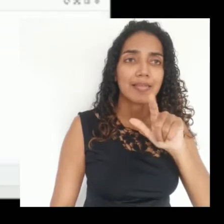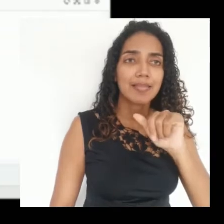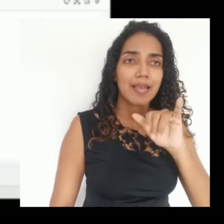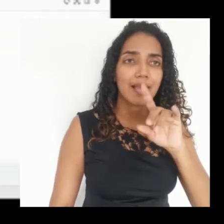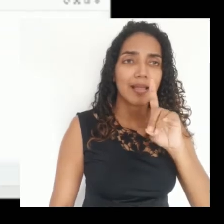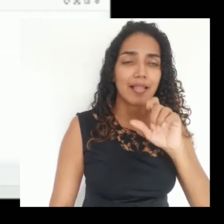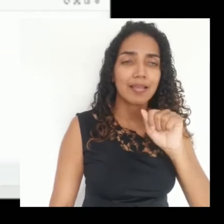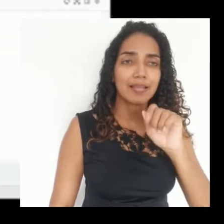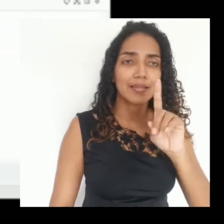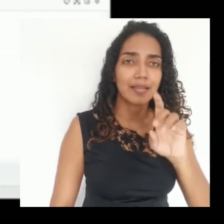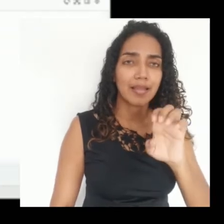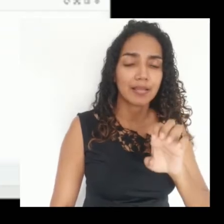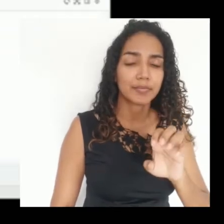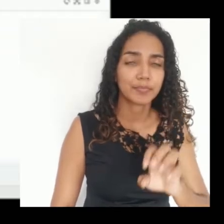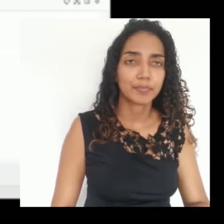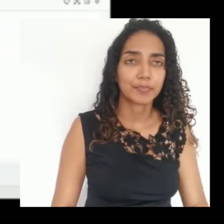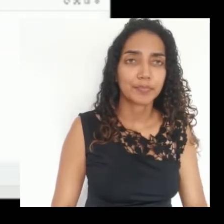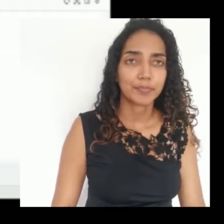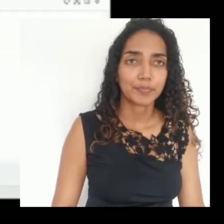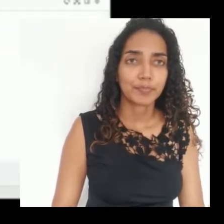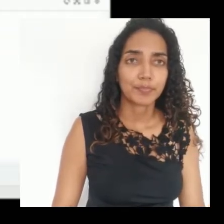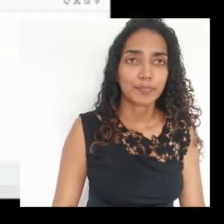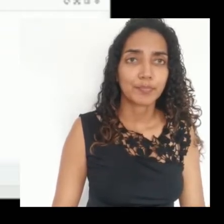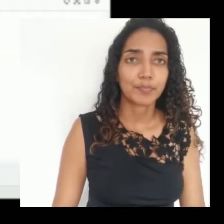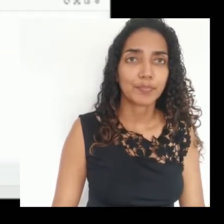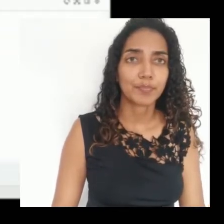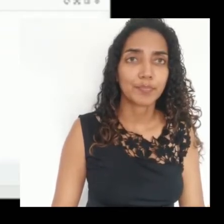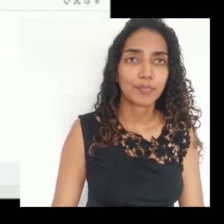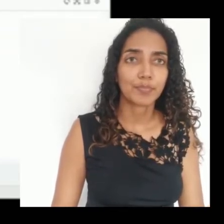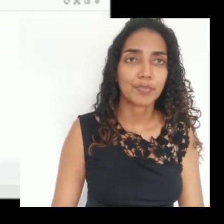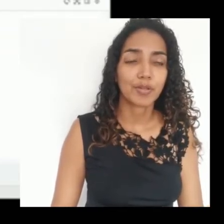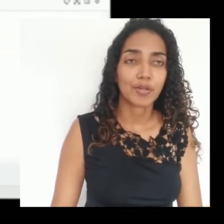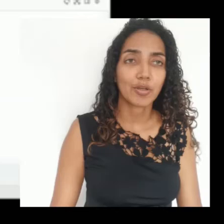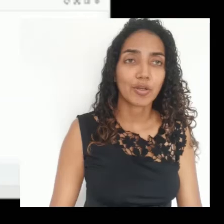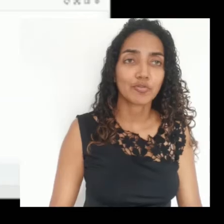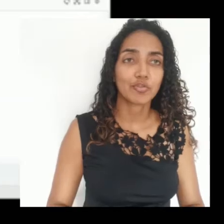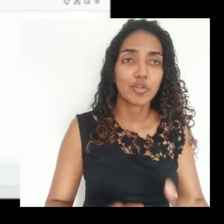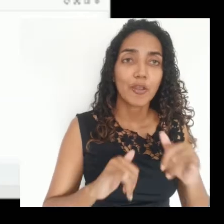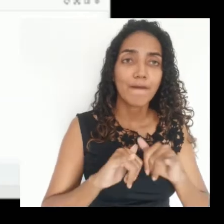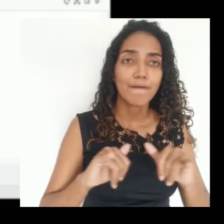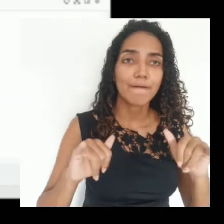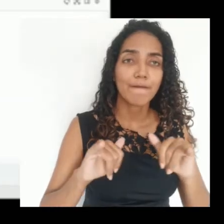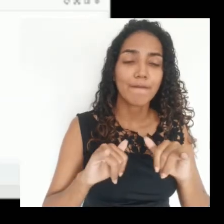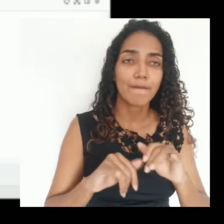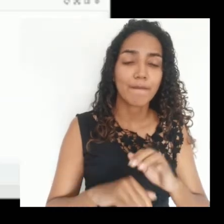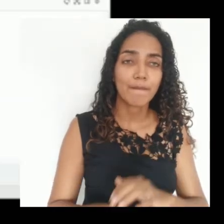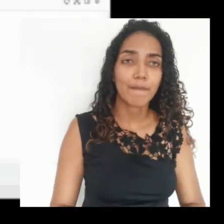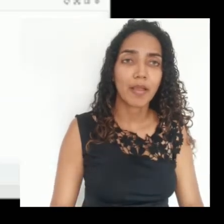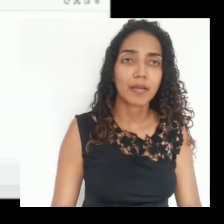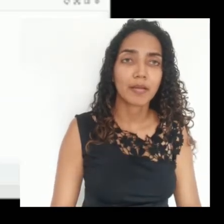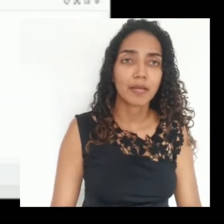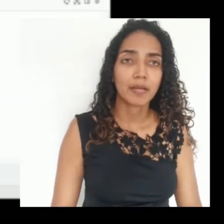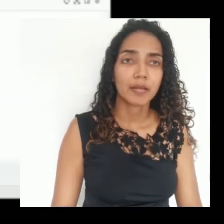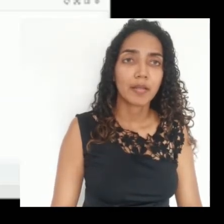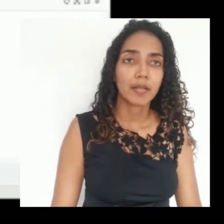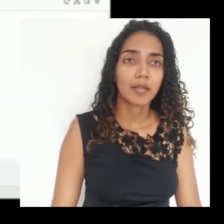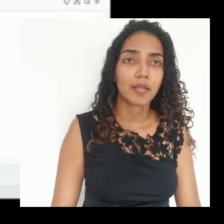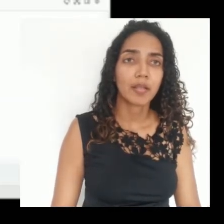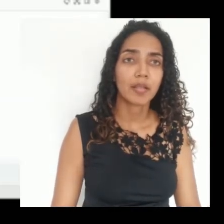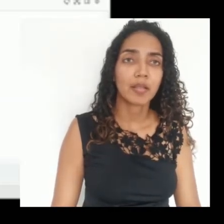informa aqui um texto, informando aqui se esse relacionamento